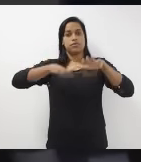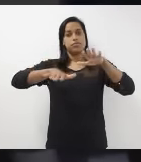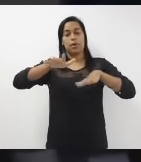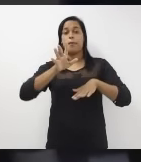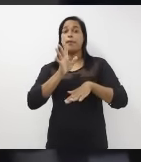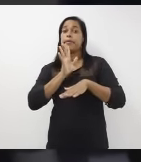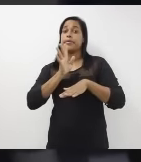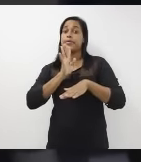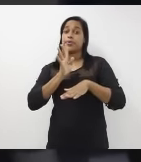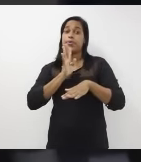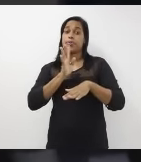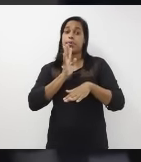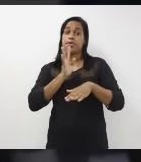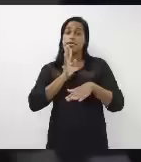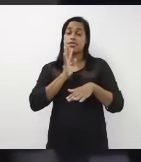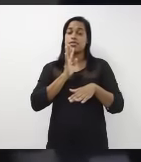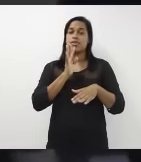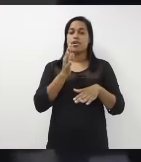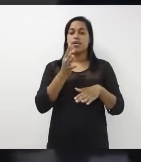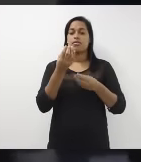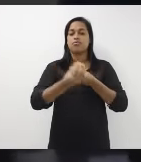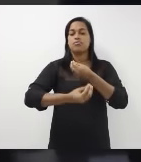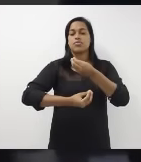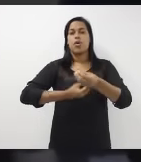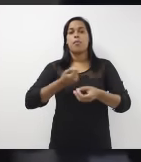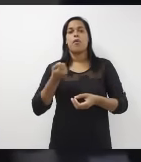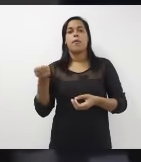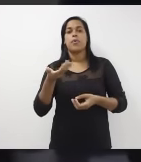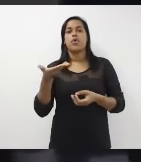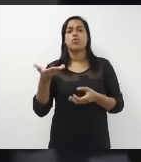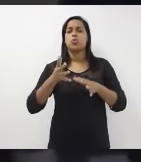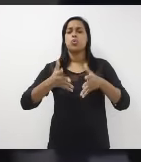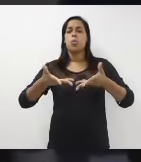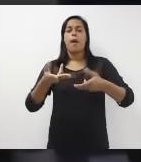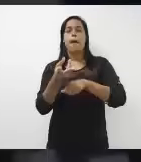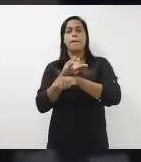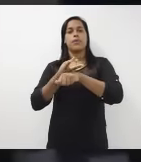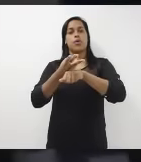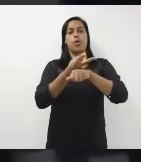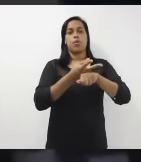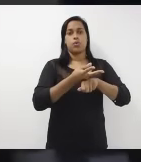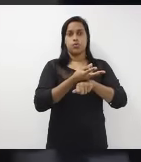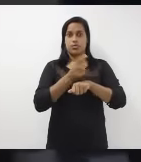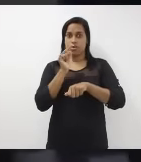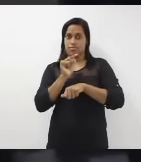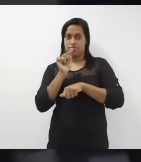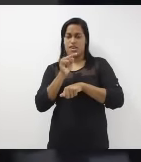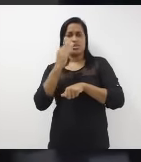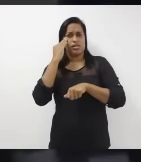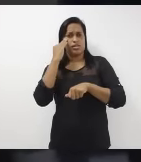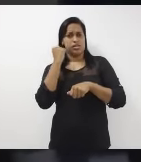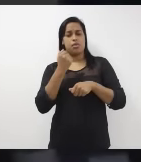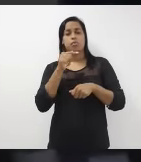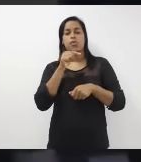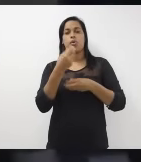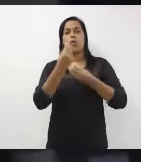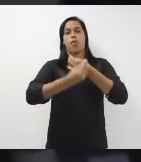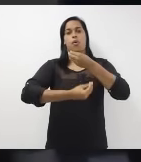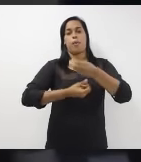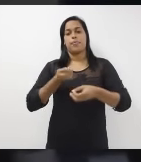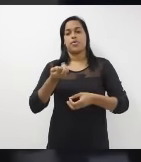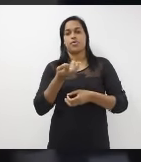conhecer a demanda. Ou seja, o produto, qual é a procura desse produto? A partir do momento que a gente sabe o quanto esse produto é